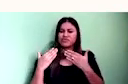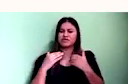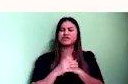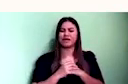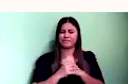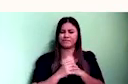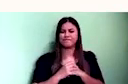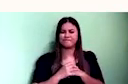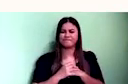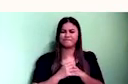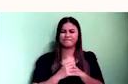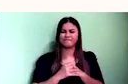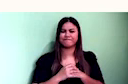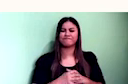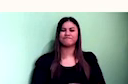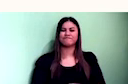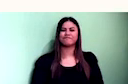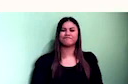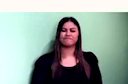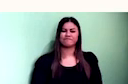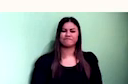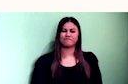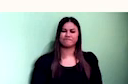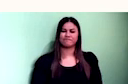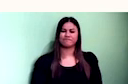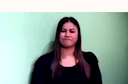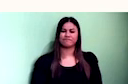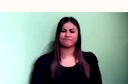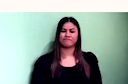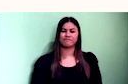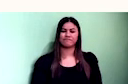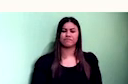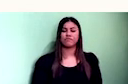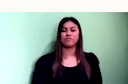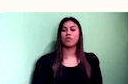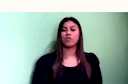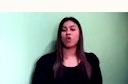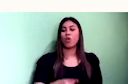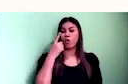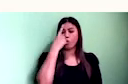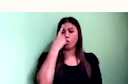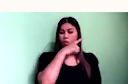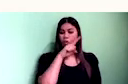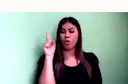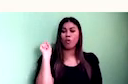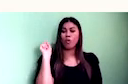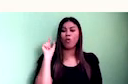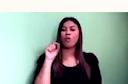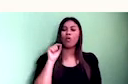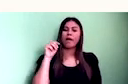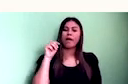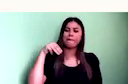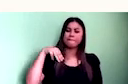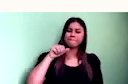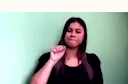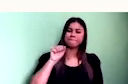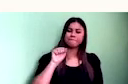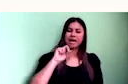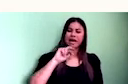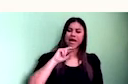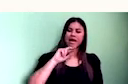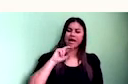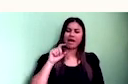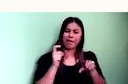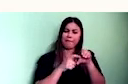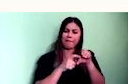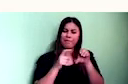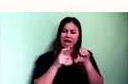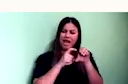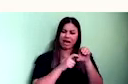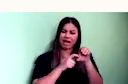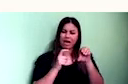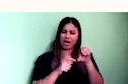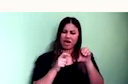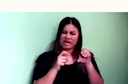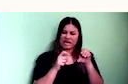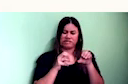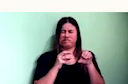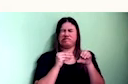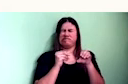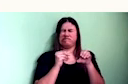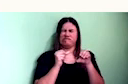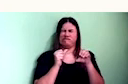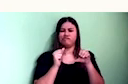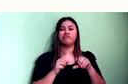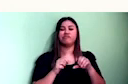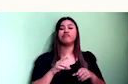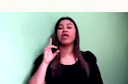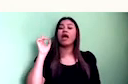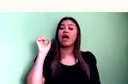vai questionar, tá bom? E o último, que é o maracujá azedo, né? Que eu trouxe, a Passiflora edulis,